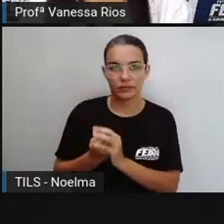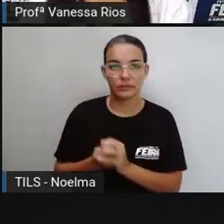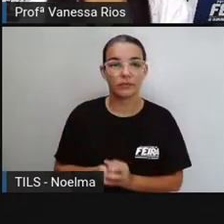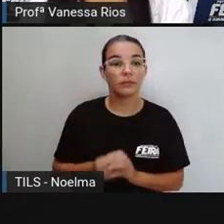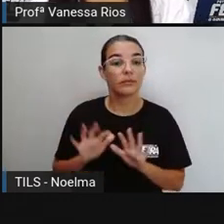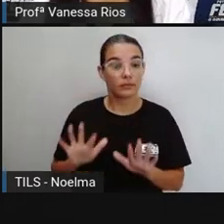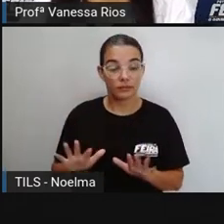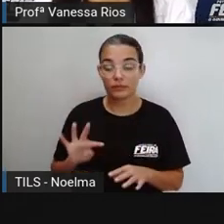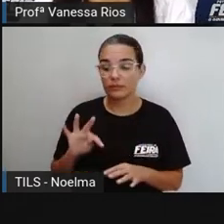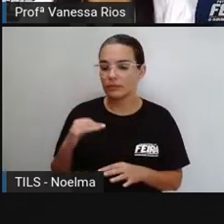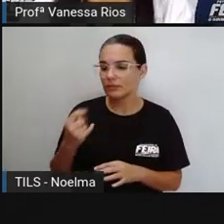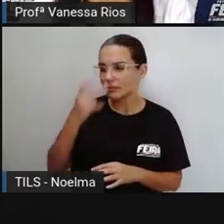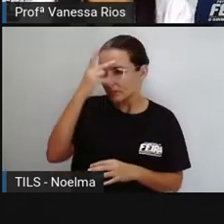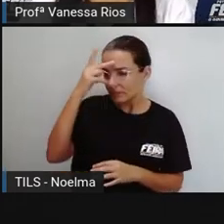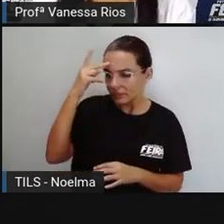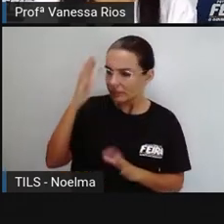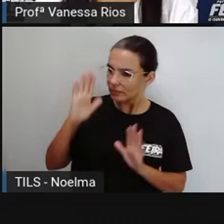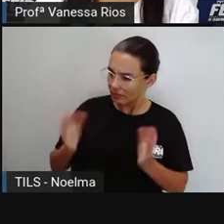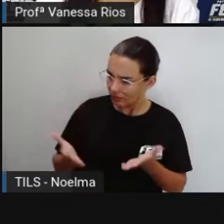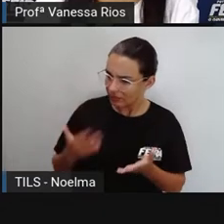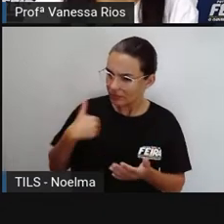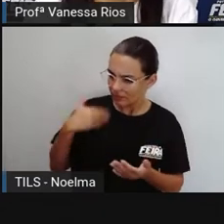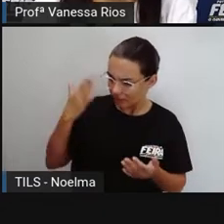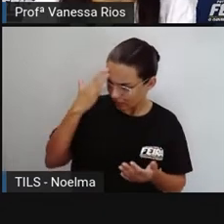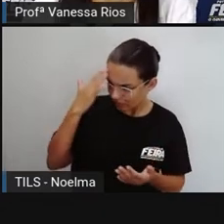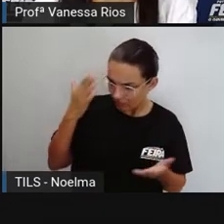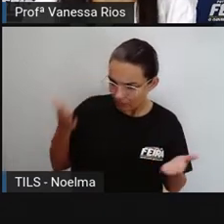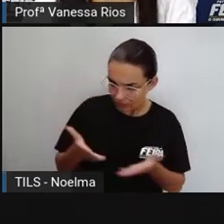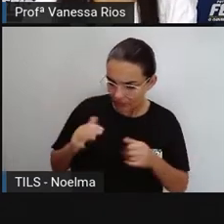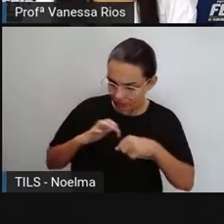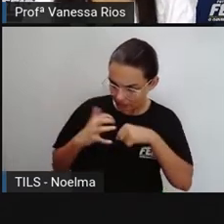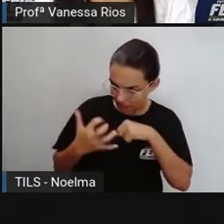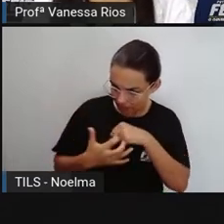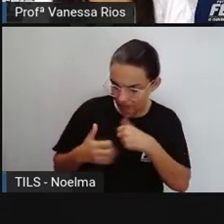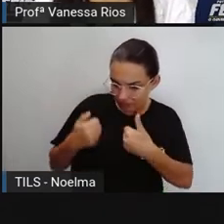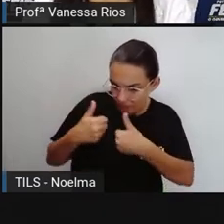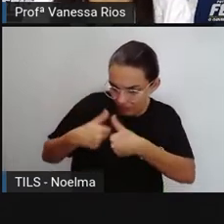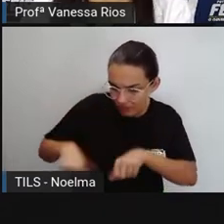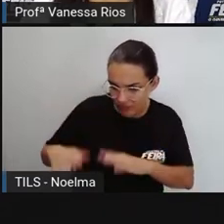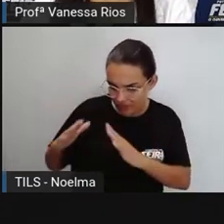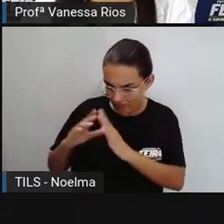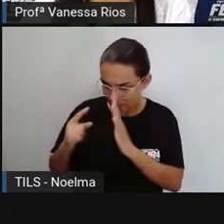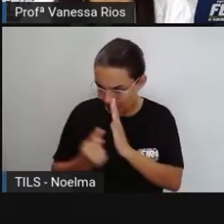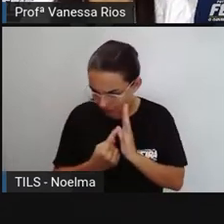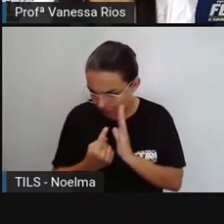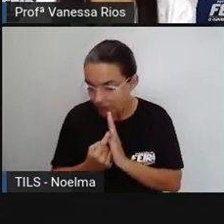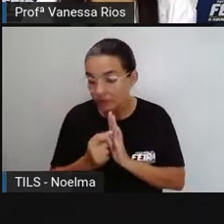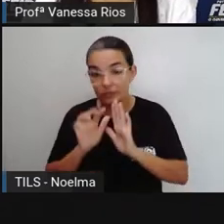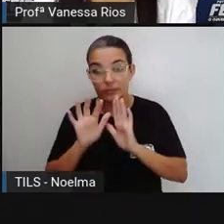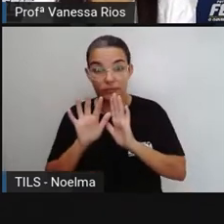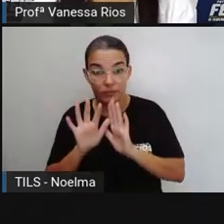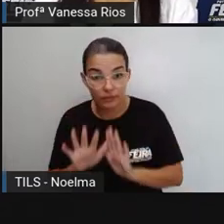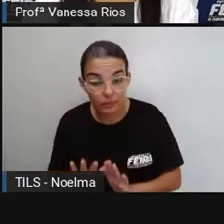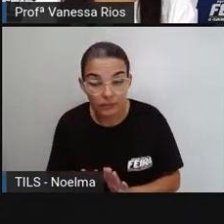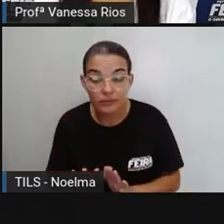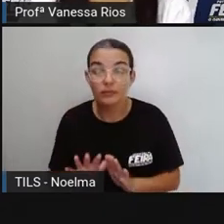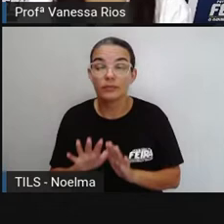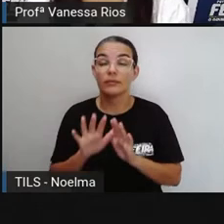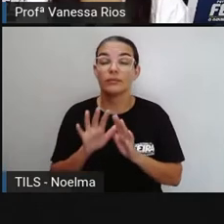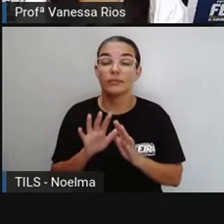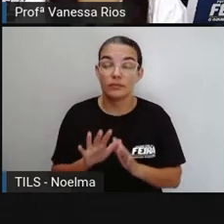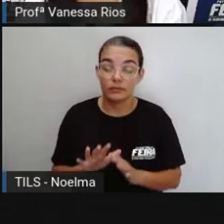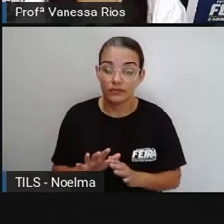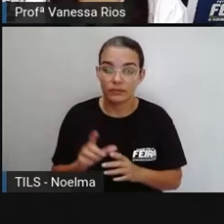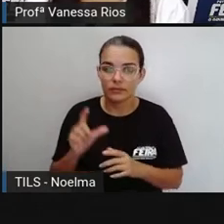pessoas ficaram aí paradas, inclusive pessoas que tinham o hábito de se exercitar diariamente, tiveram que parar ou